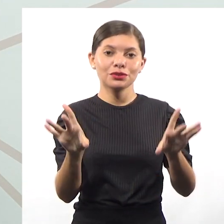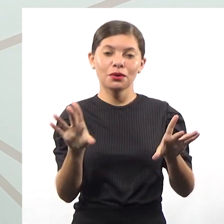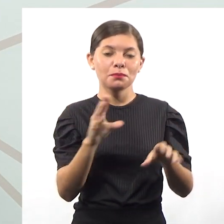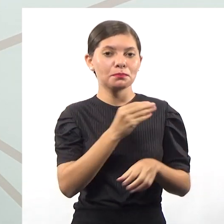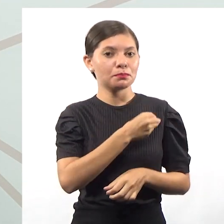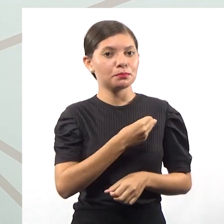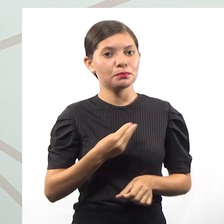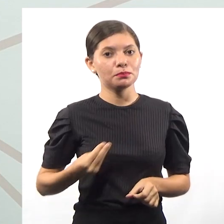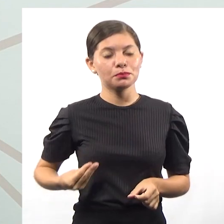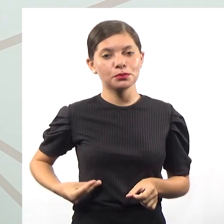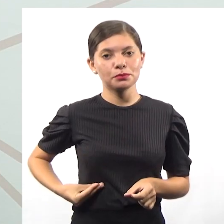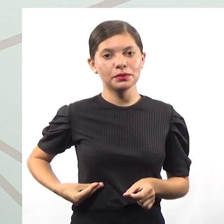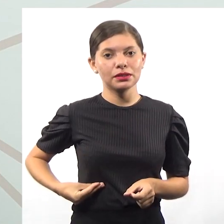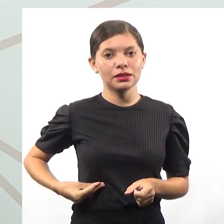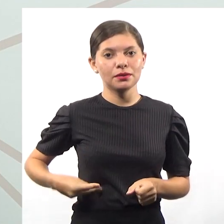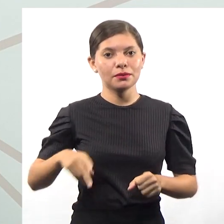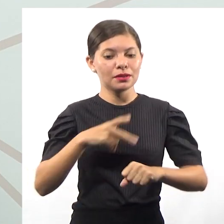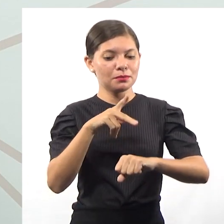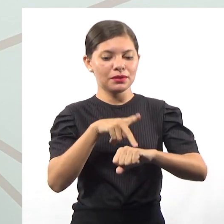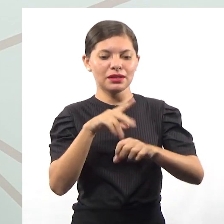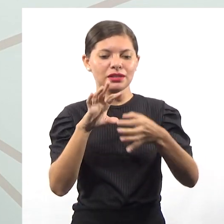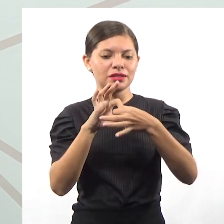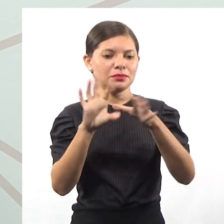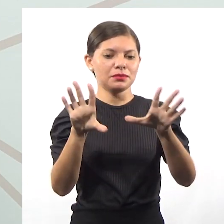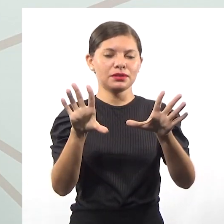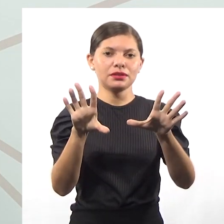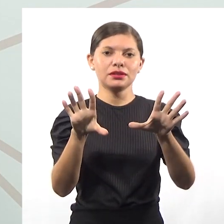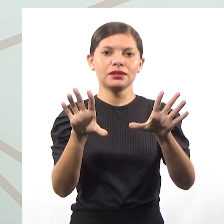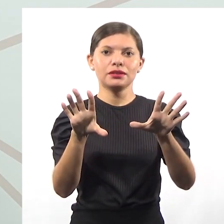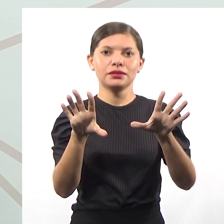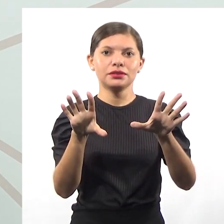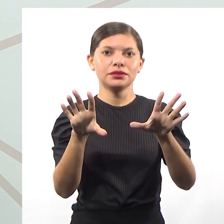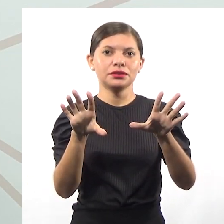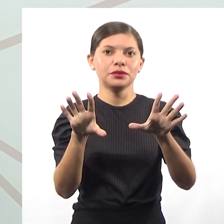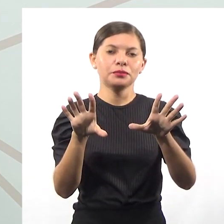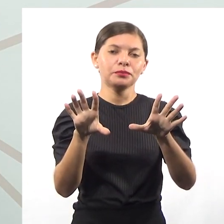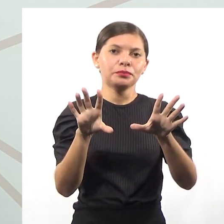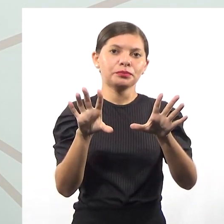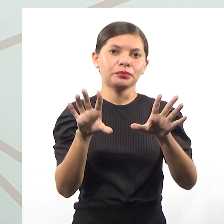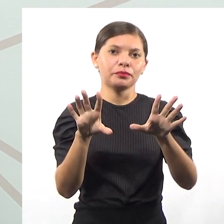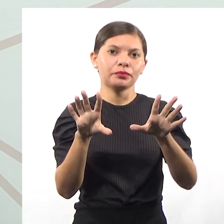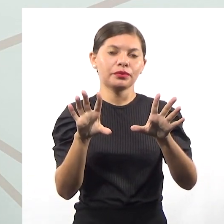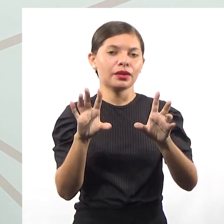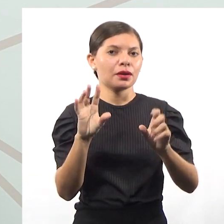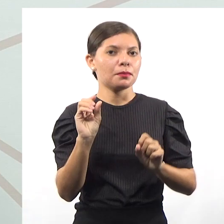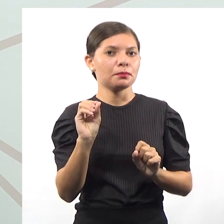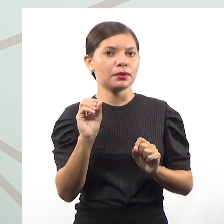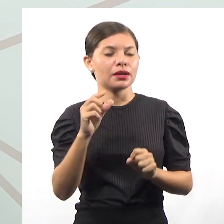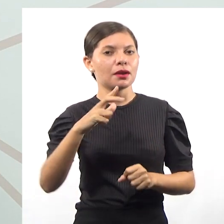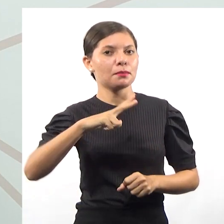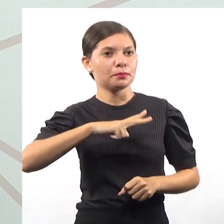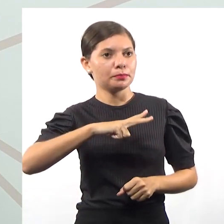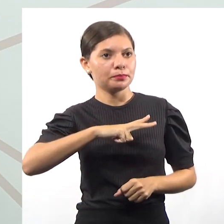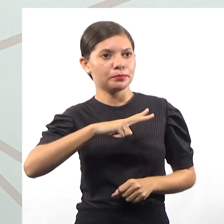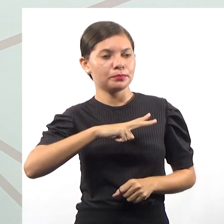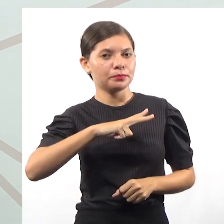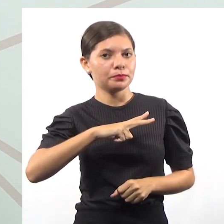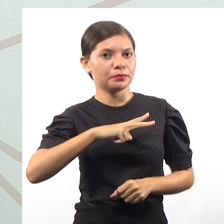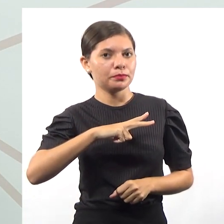somente pública. Não há a liberdade ou não há a discricionariedade para a educação